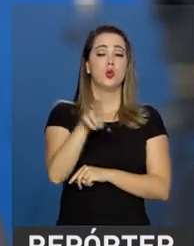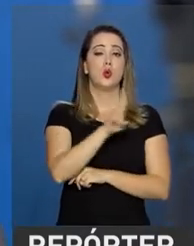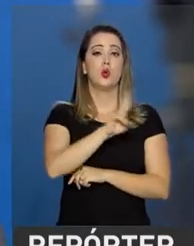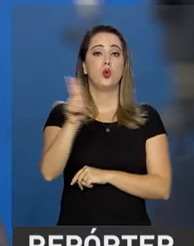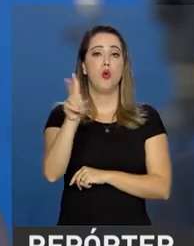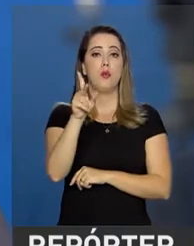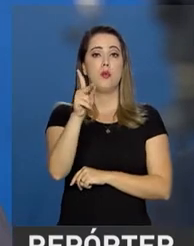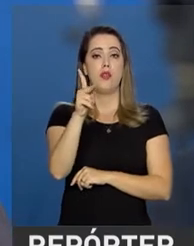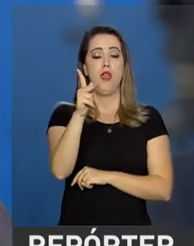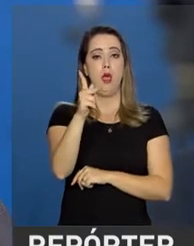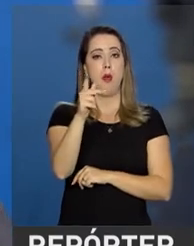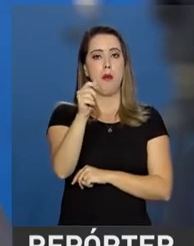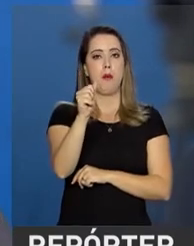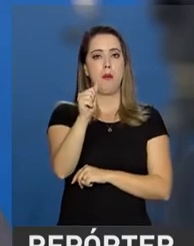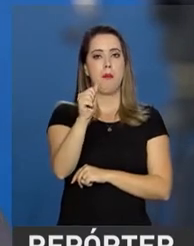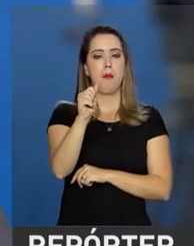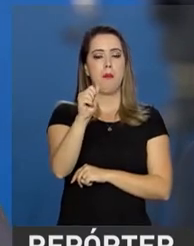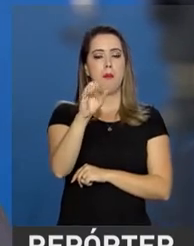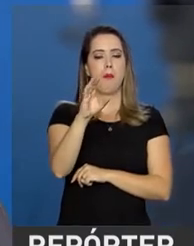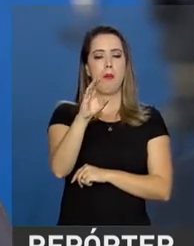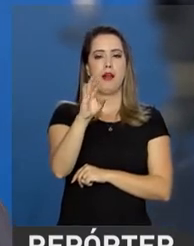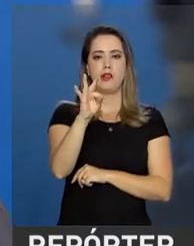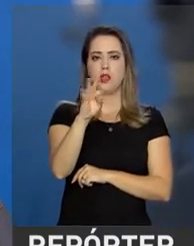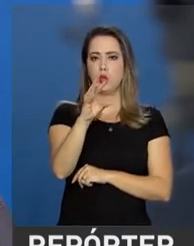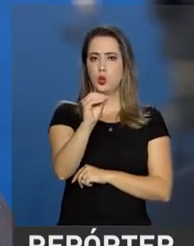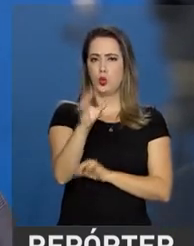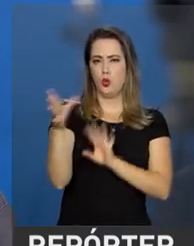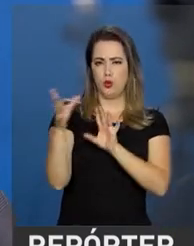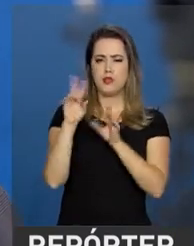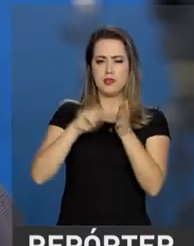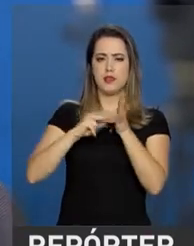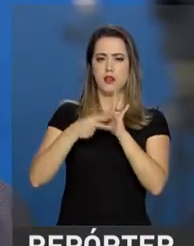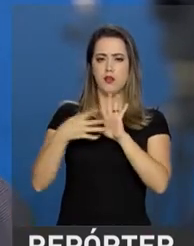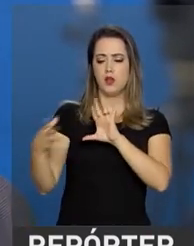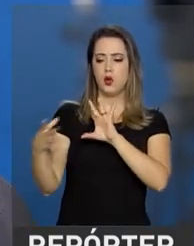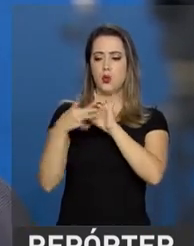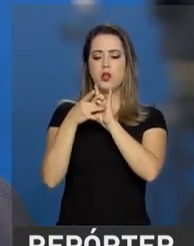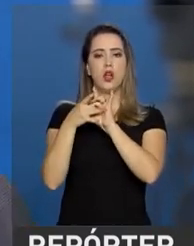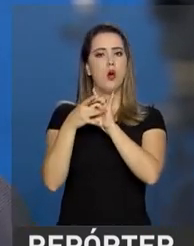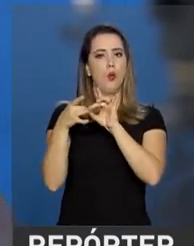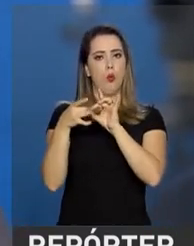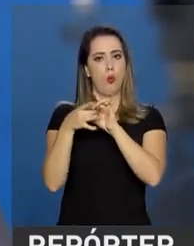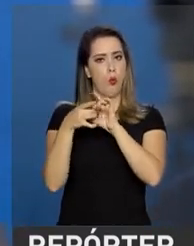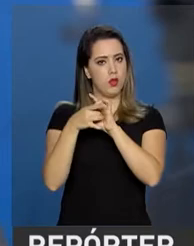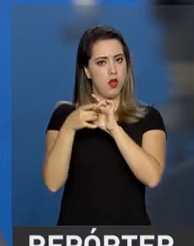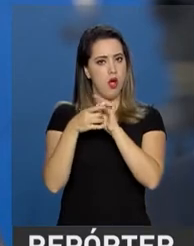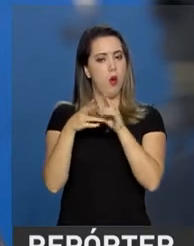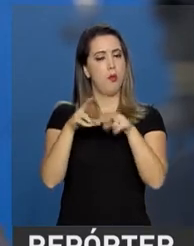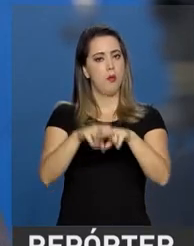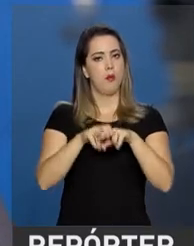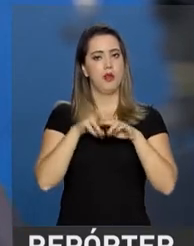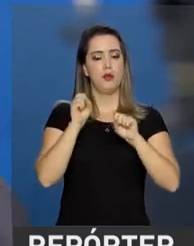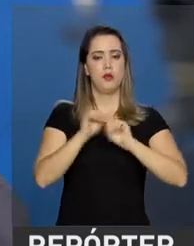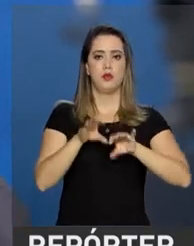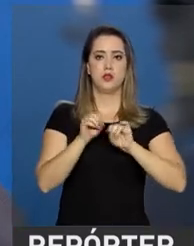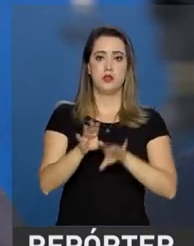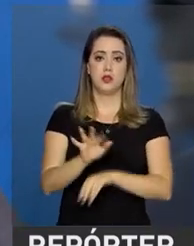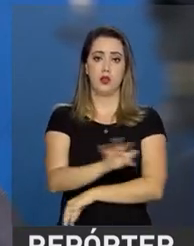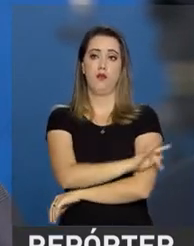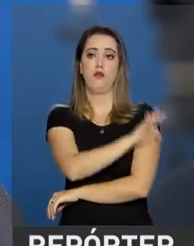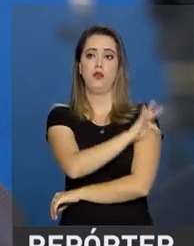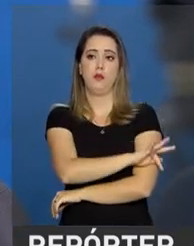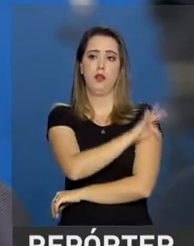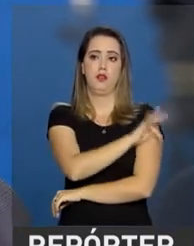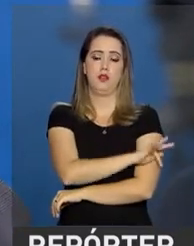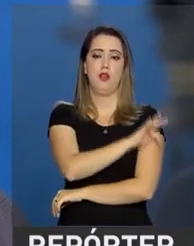Aprendizagem, né? Que cuida da educação infantil, que cuida do fundamental, buscando